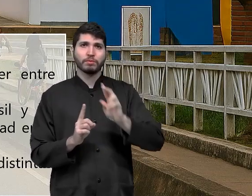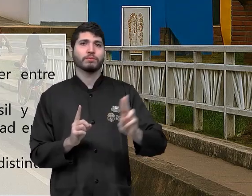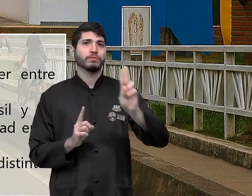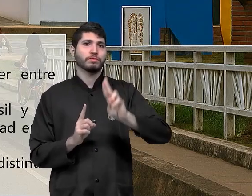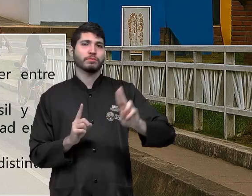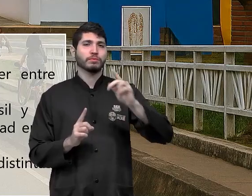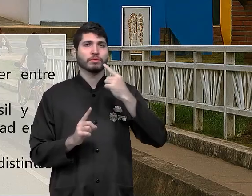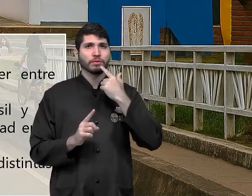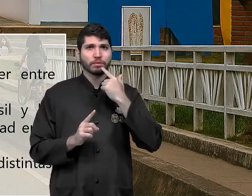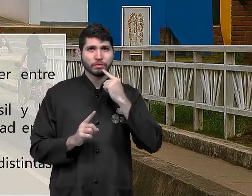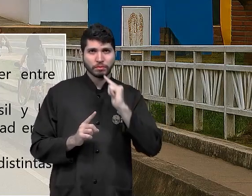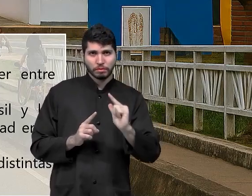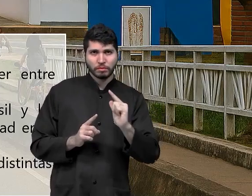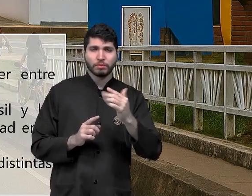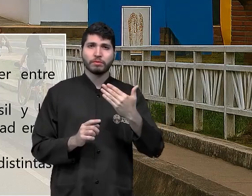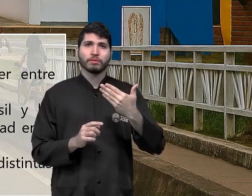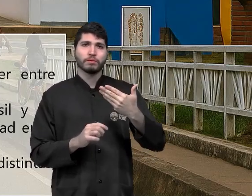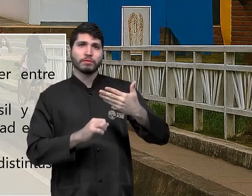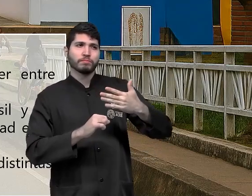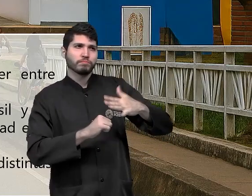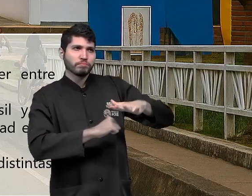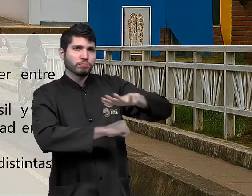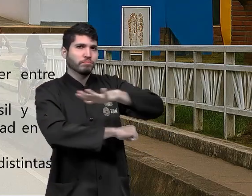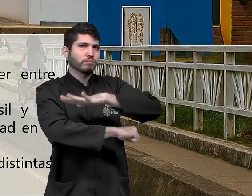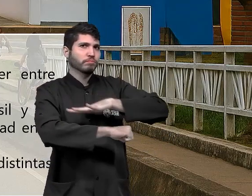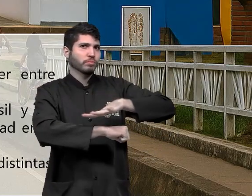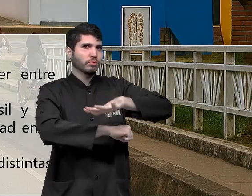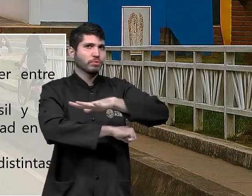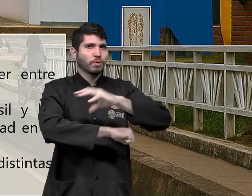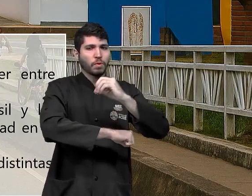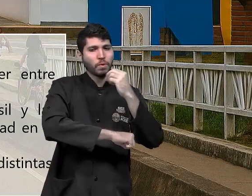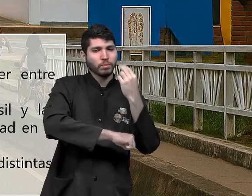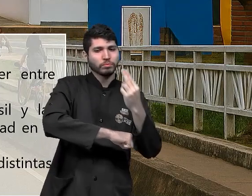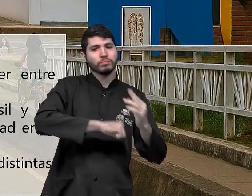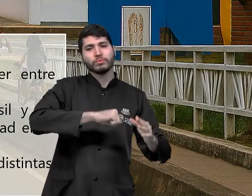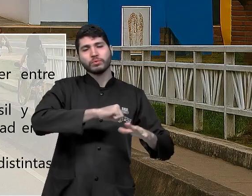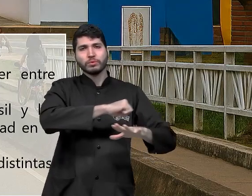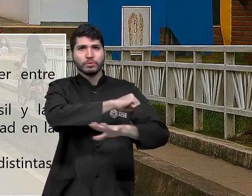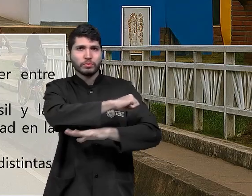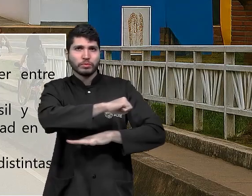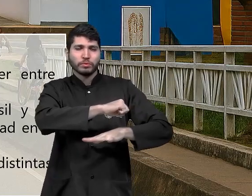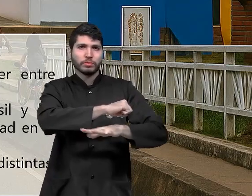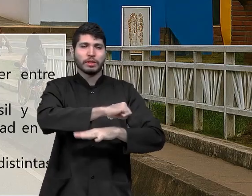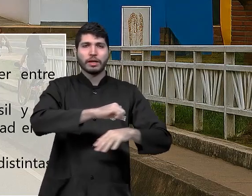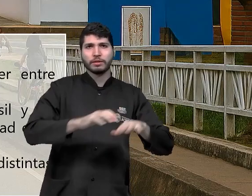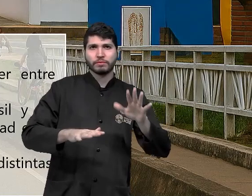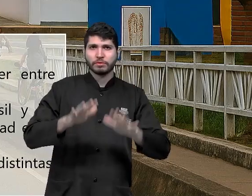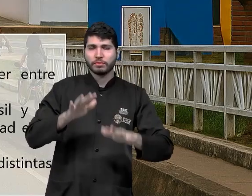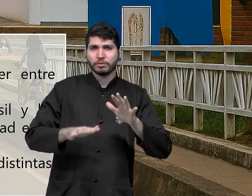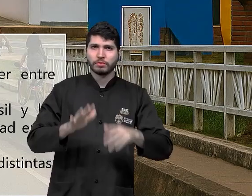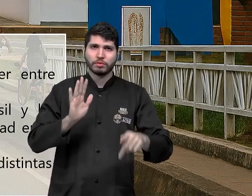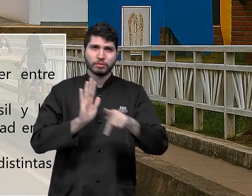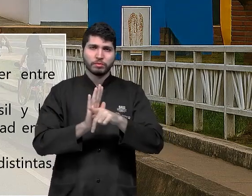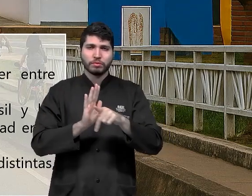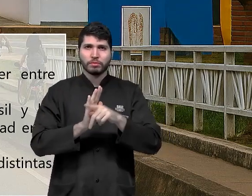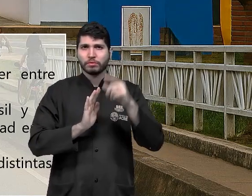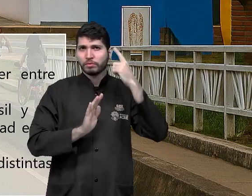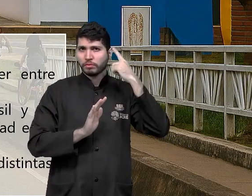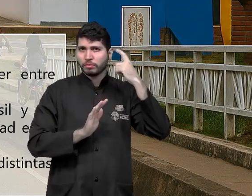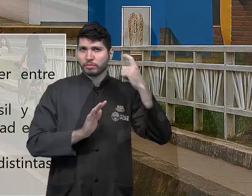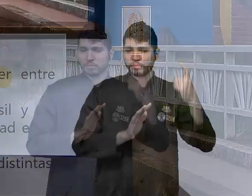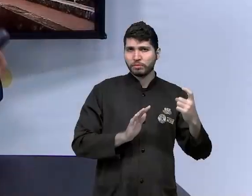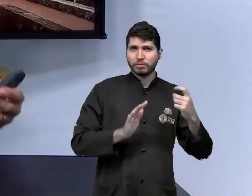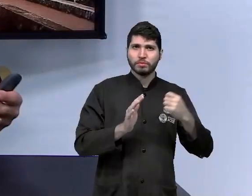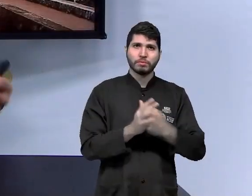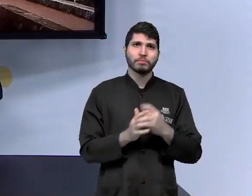maneira dinâmica e usual, muitas das vezes pela própria tonalidade. O espanhol ele tem variações entre os países da